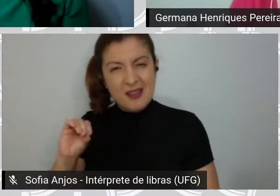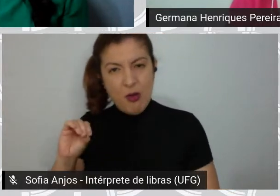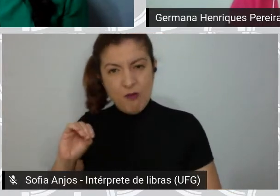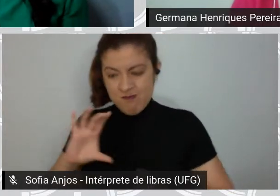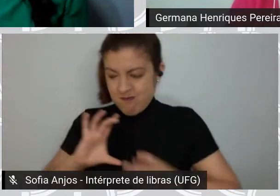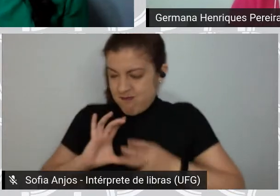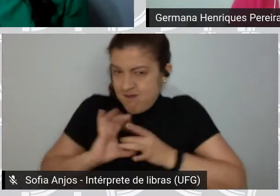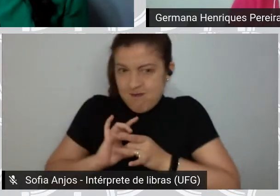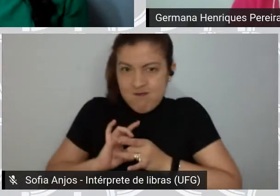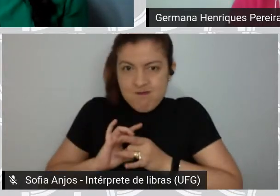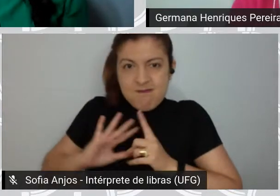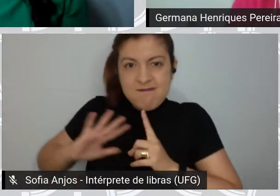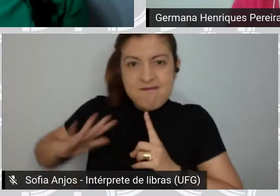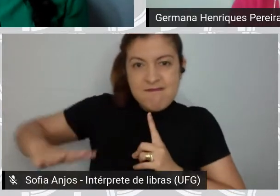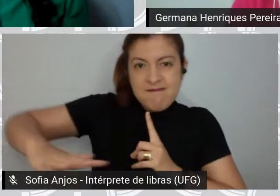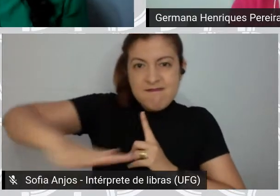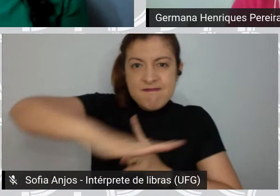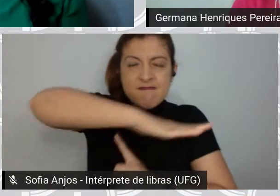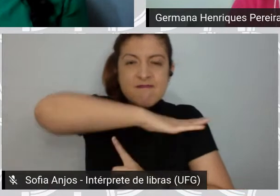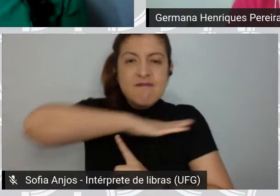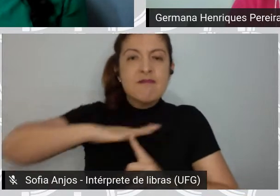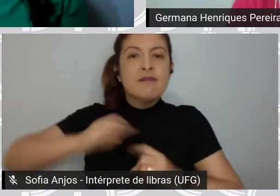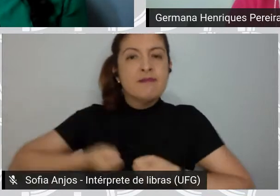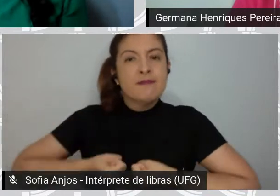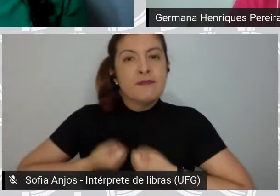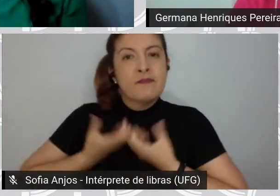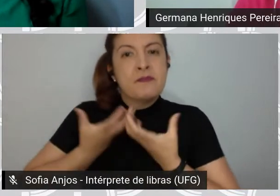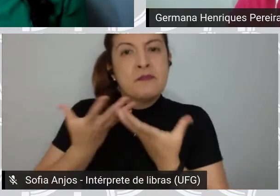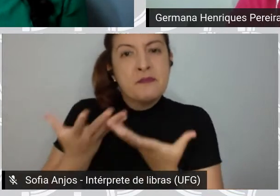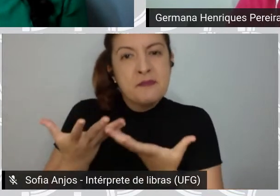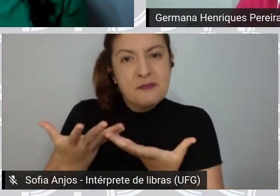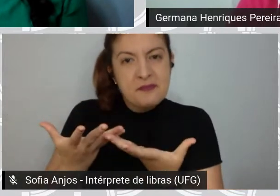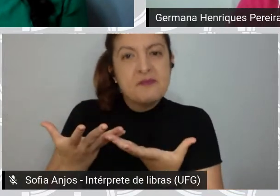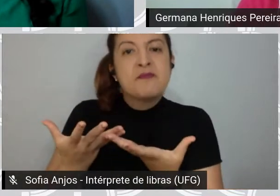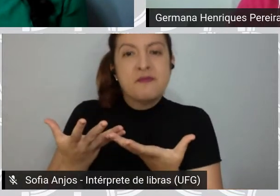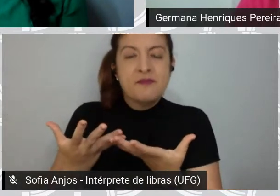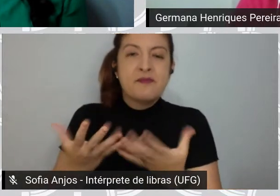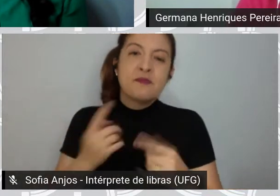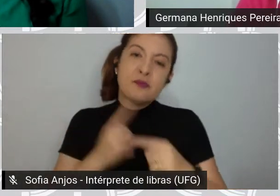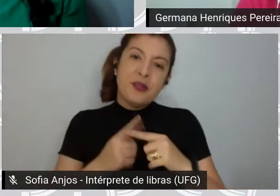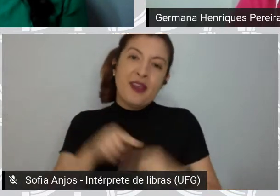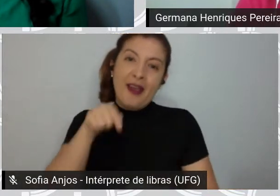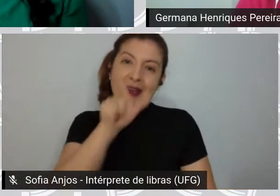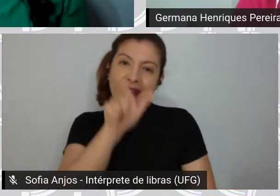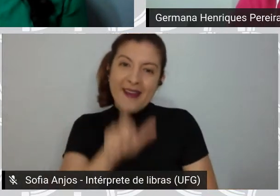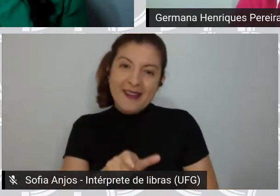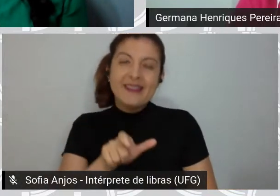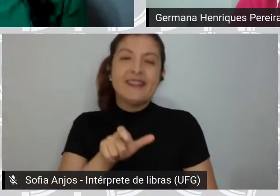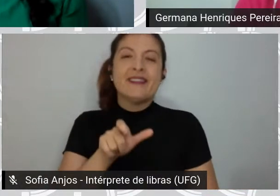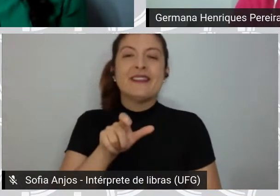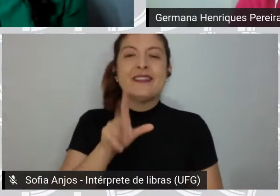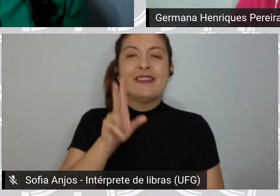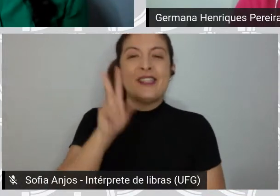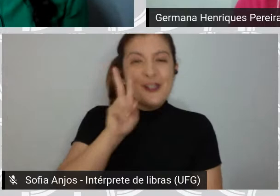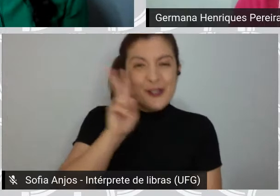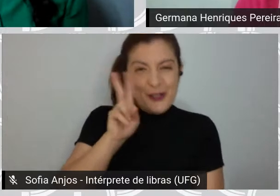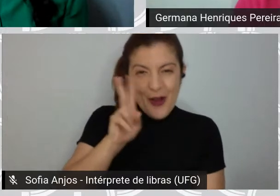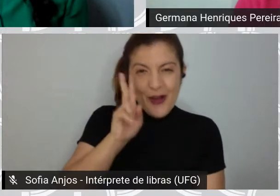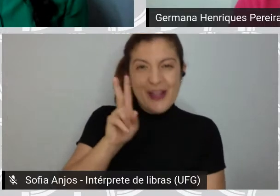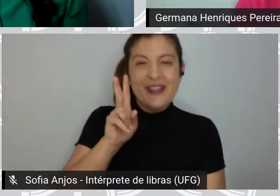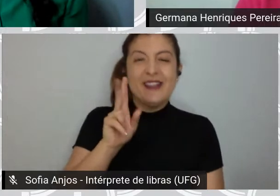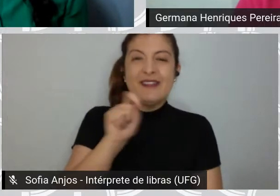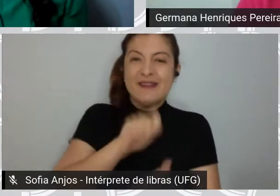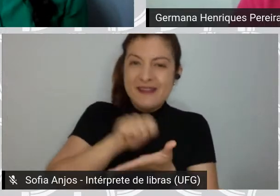figura do homem branco hegemônico da escrita literária no Brasil, pelo